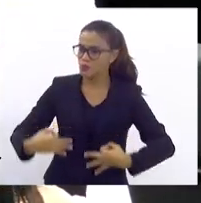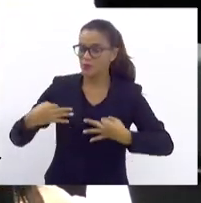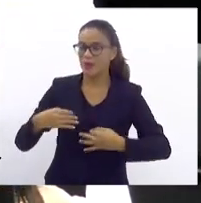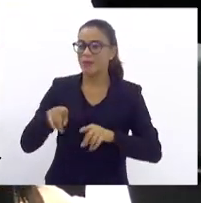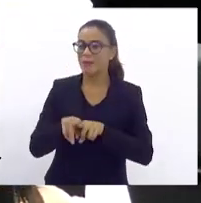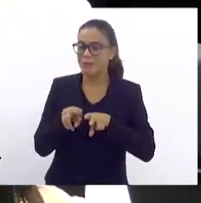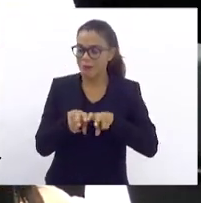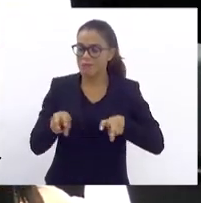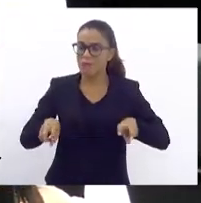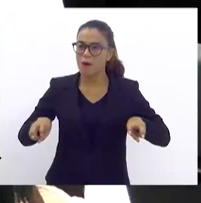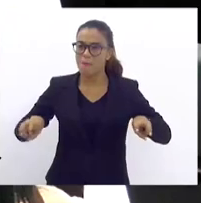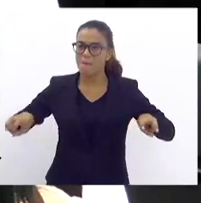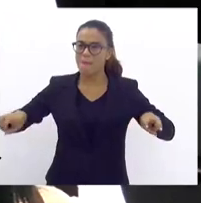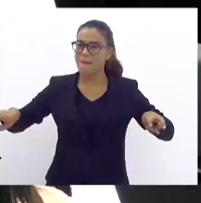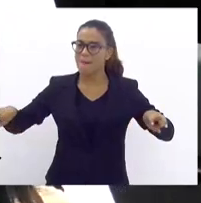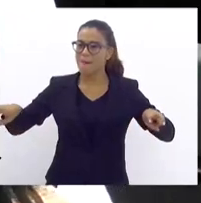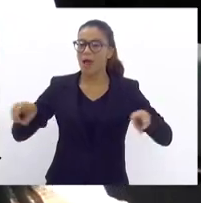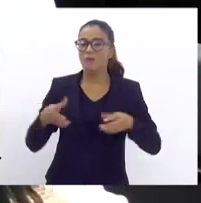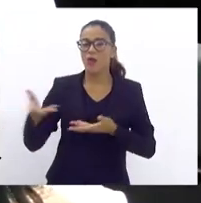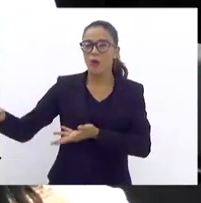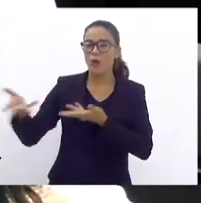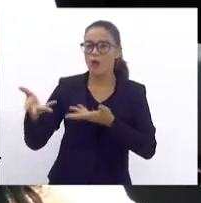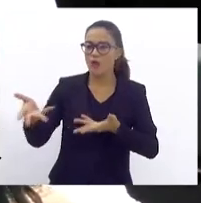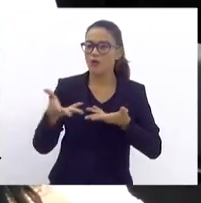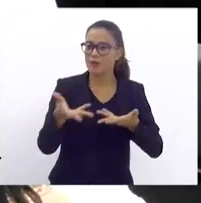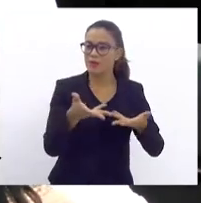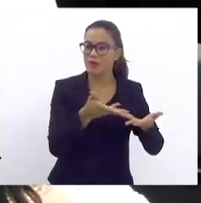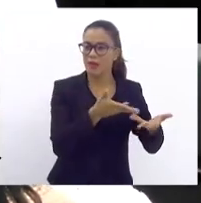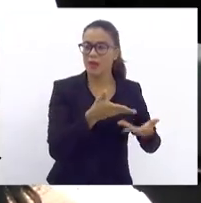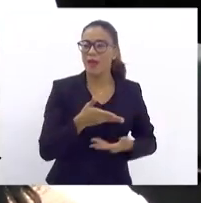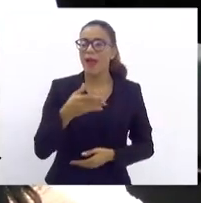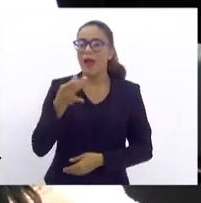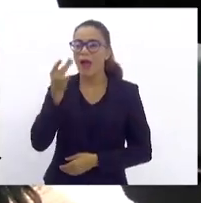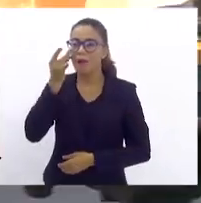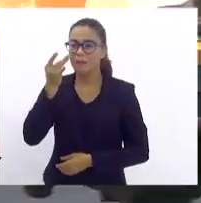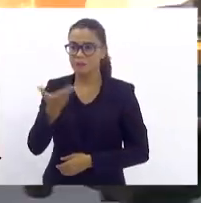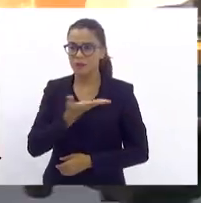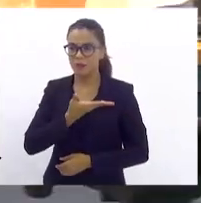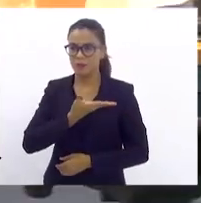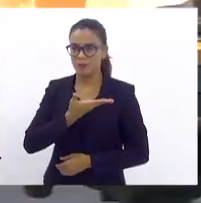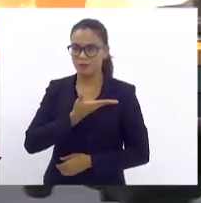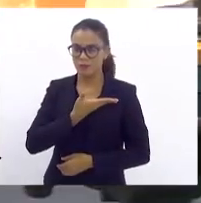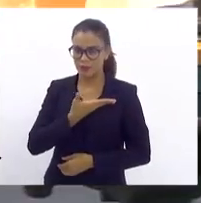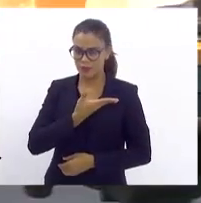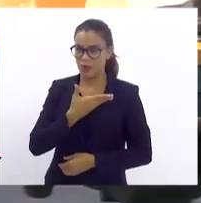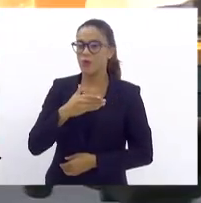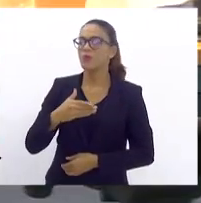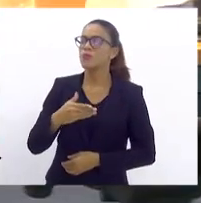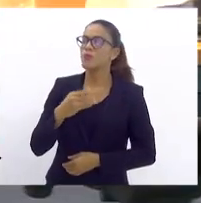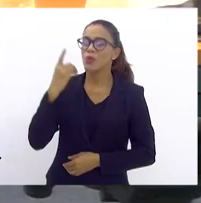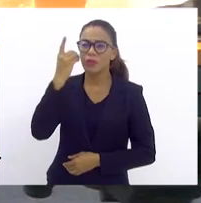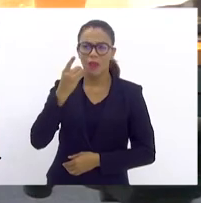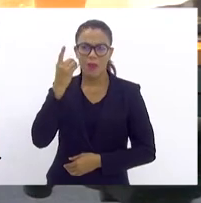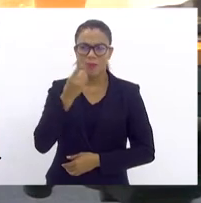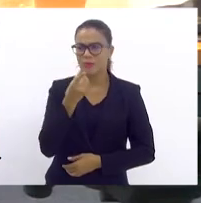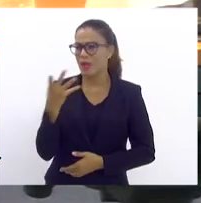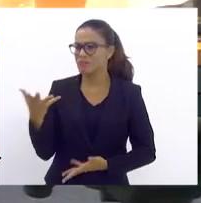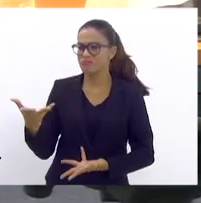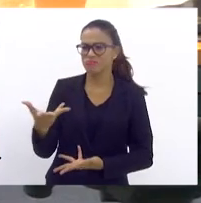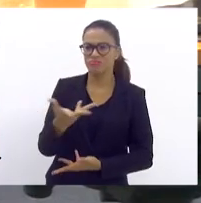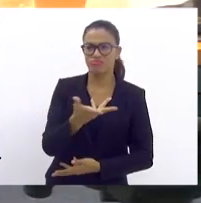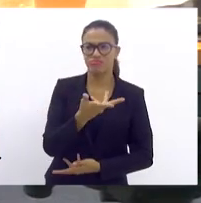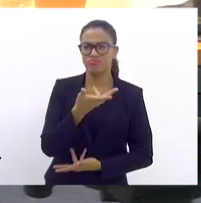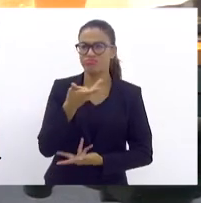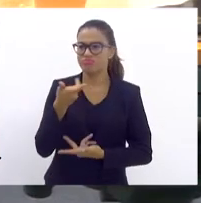para compor esta esta mesa eu gostaria de primeiro agradecer a presença dos meus amigos nobres deputados que estão aqui hoje fazendo